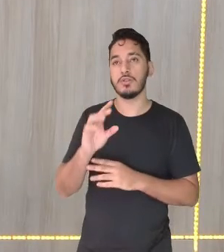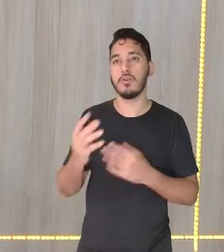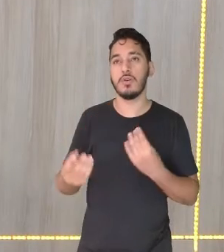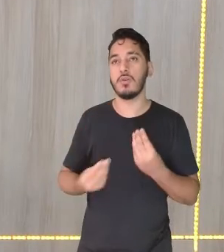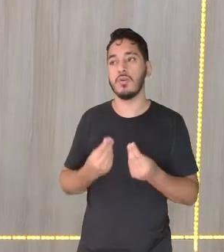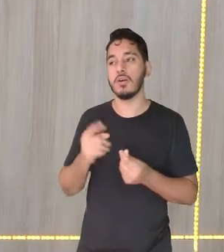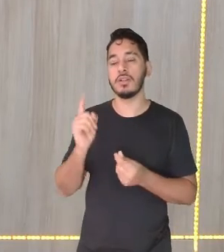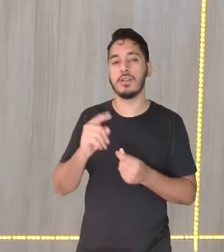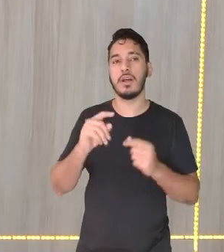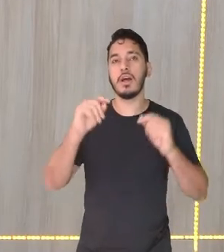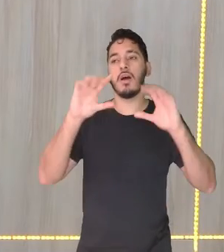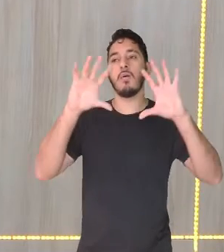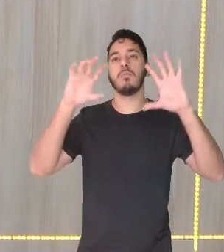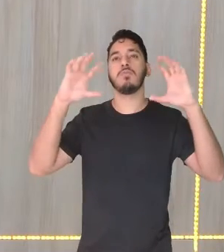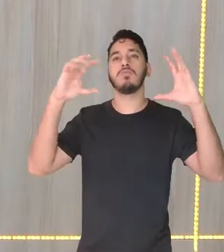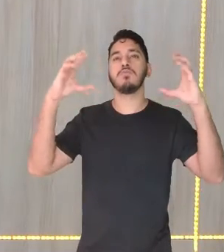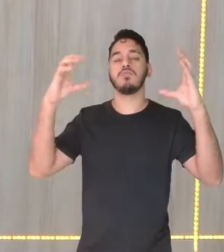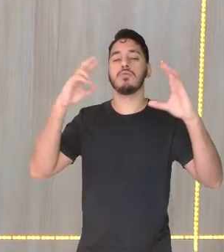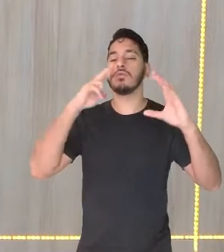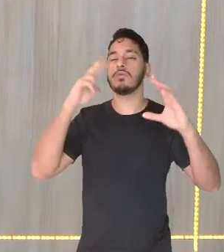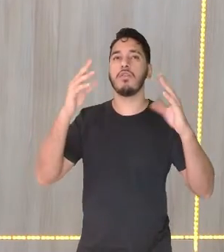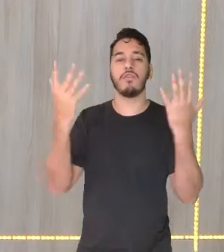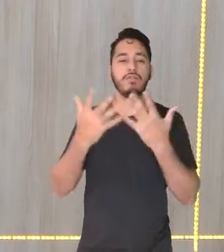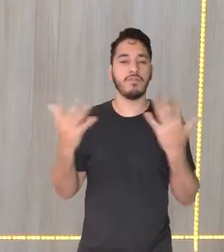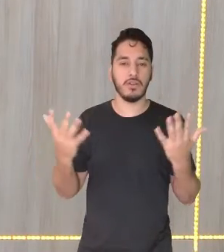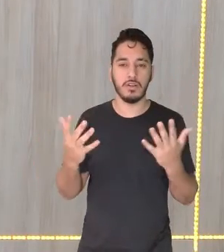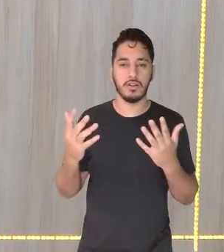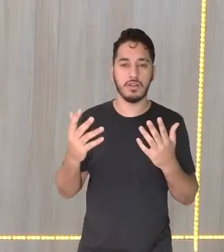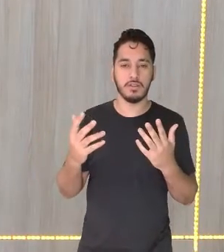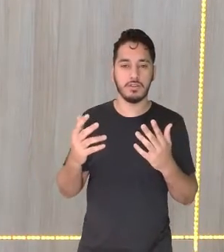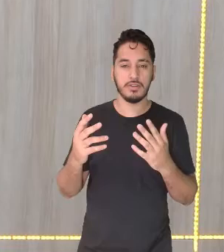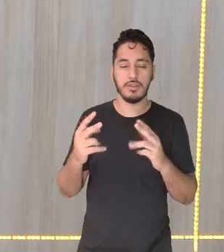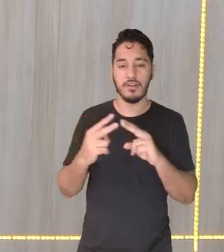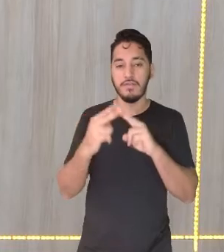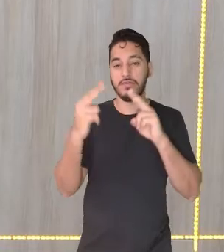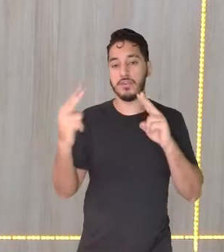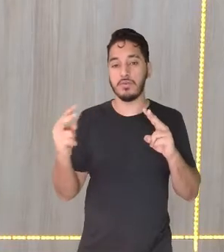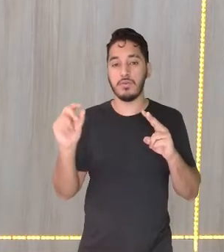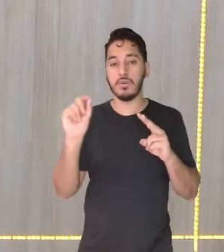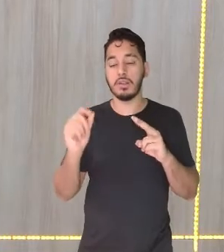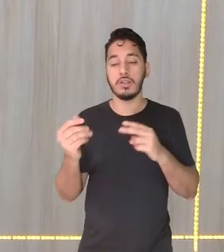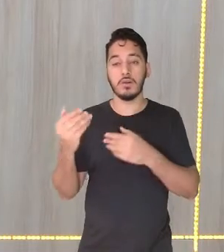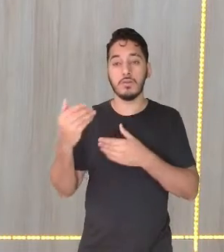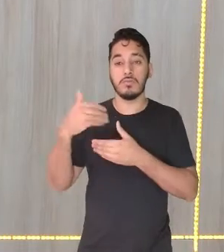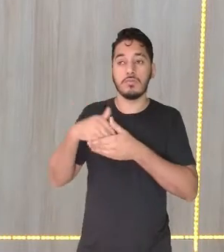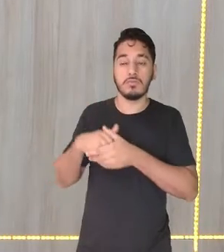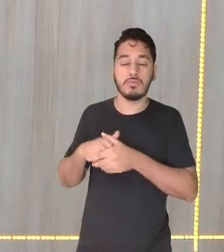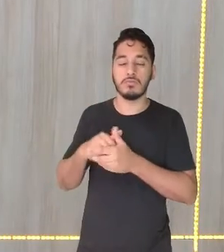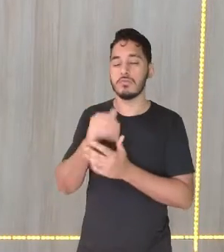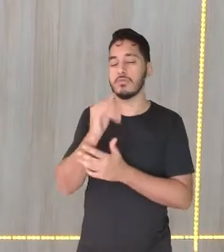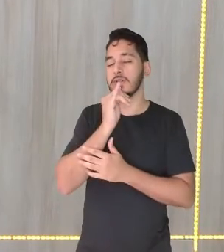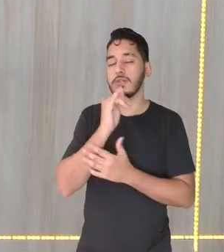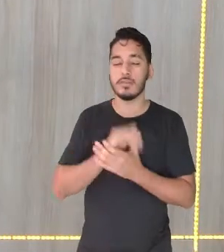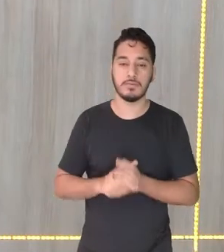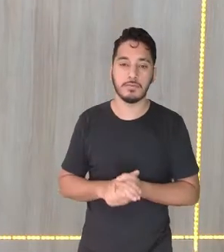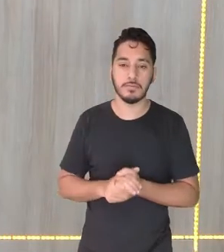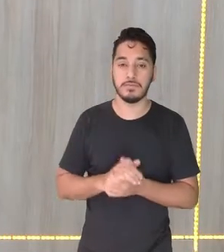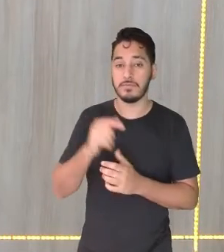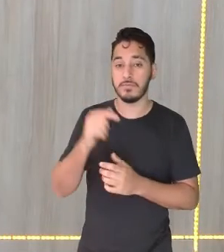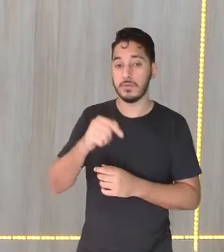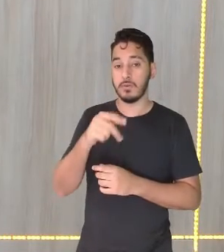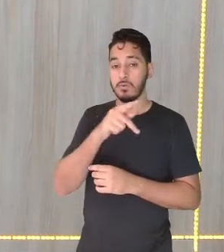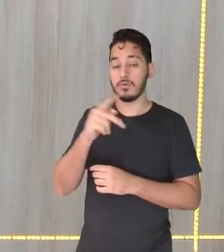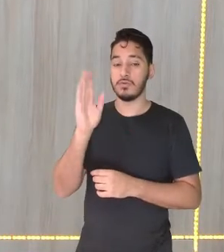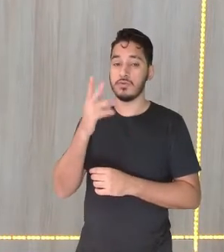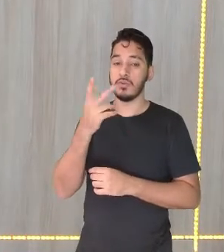está ali, isso aí a gente não vê, né? Virtual é justamente que está embutido. Então, por exemplo, aqui, como o professor